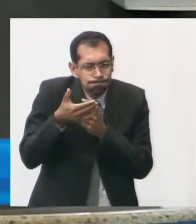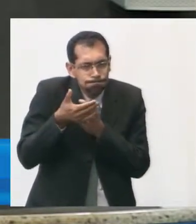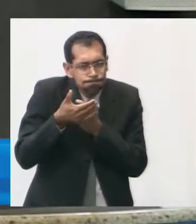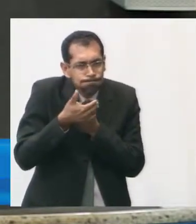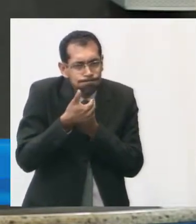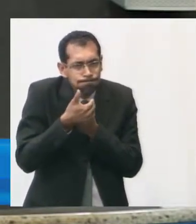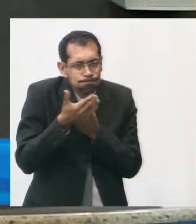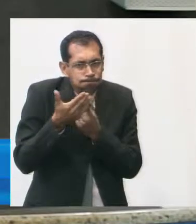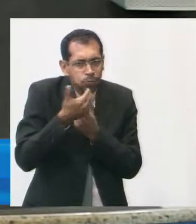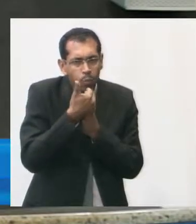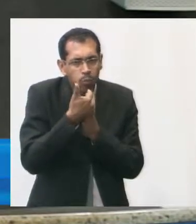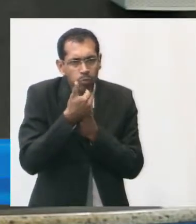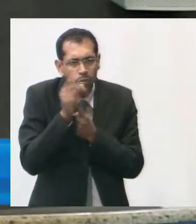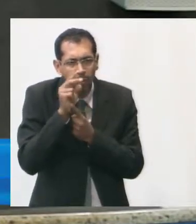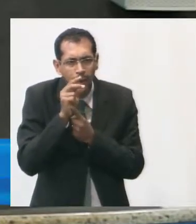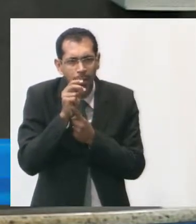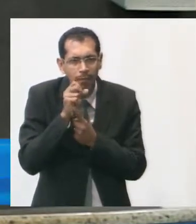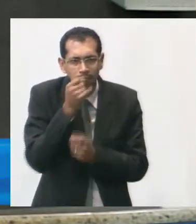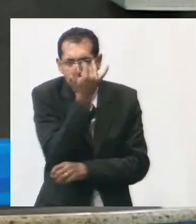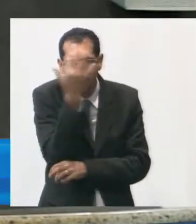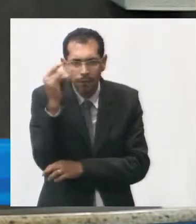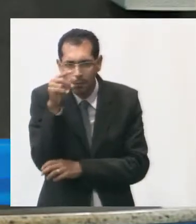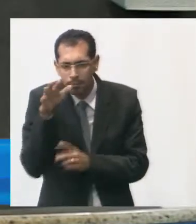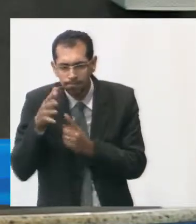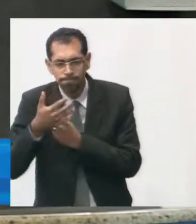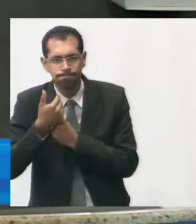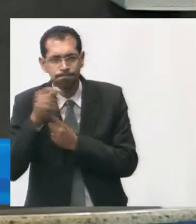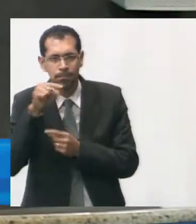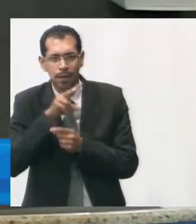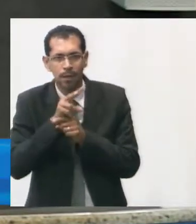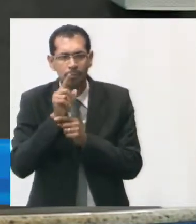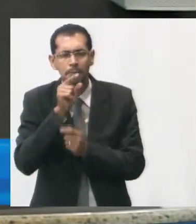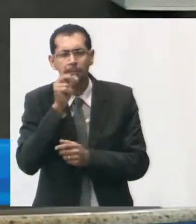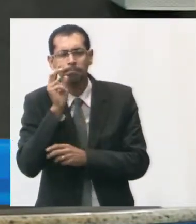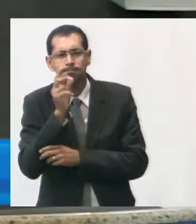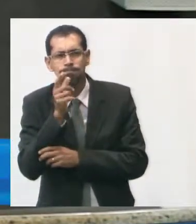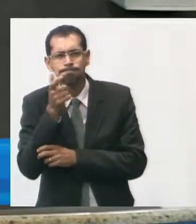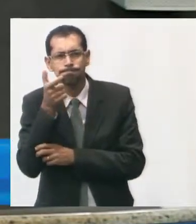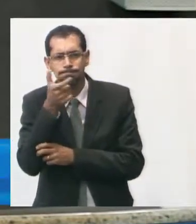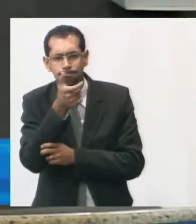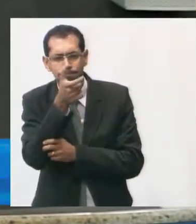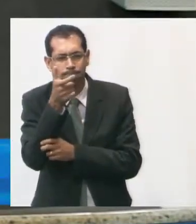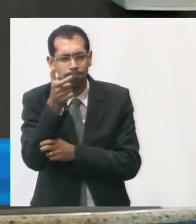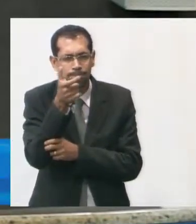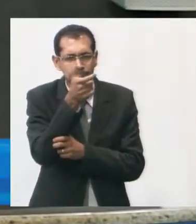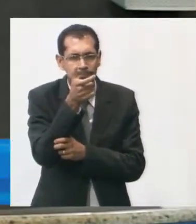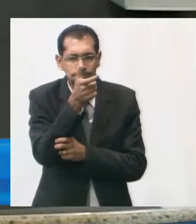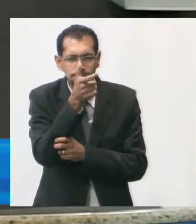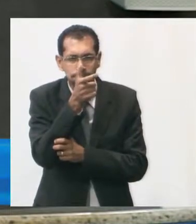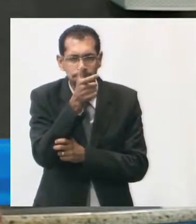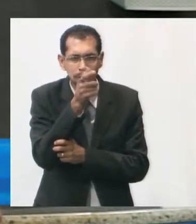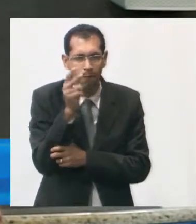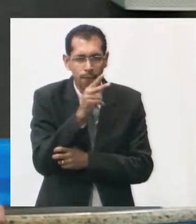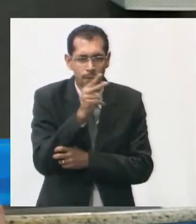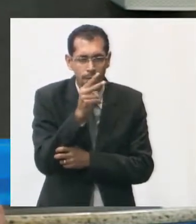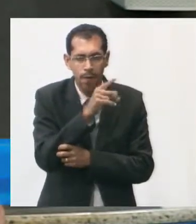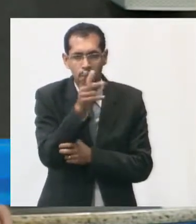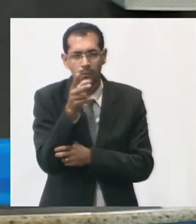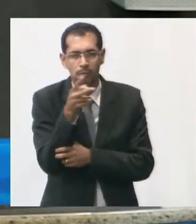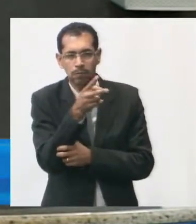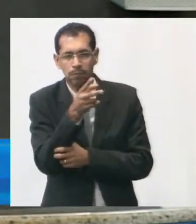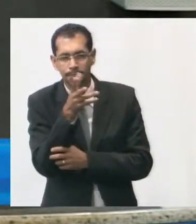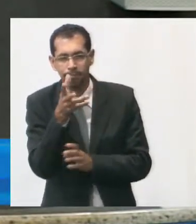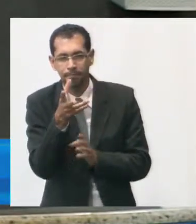posição. Isso é um absurdo. Isso é um absurdo. Eu acho que tem que ter radar, tem que ter um